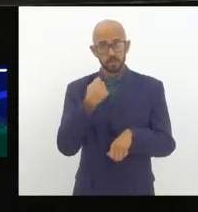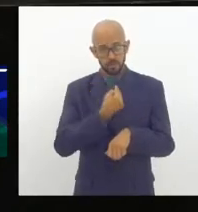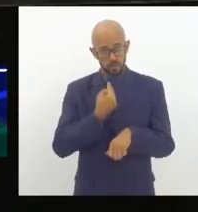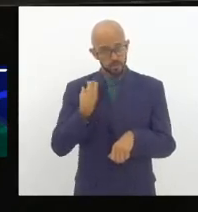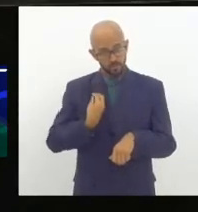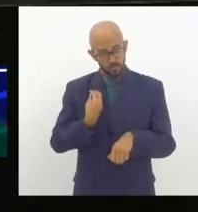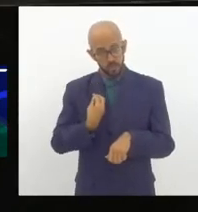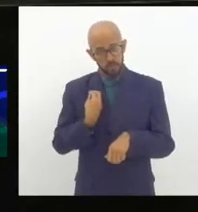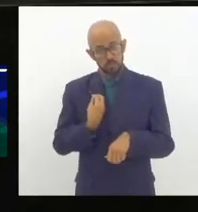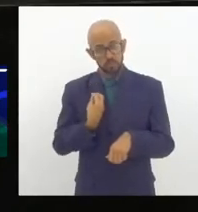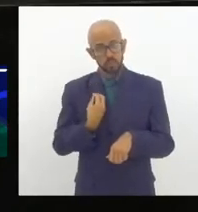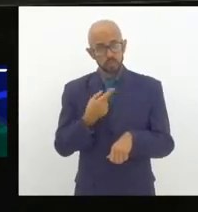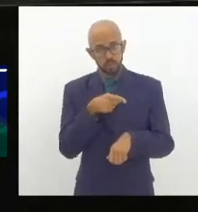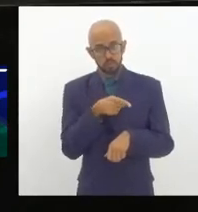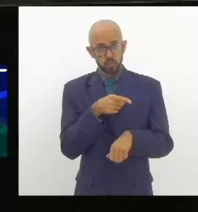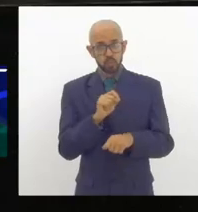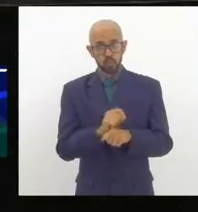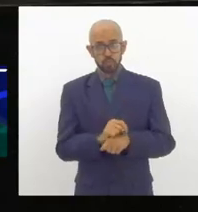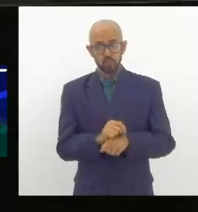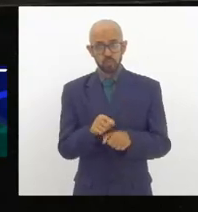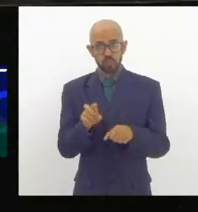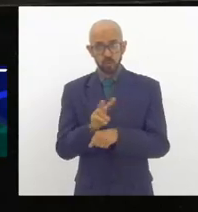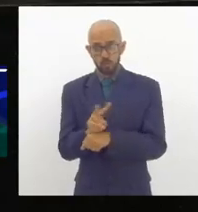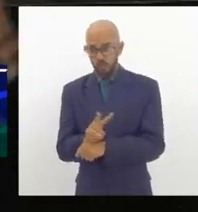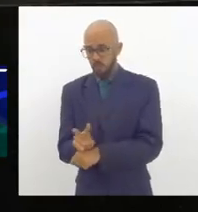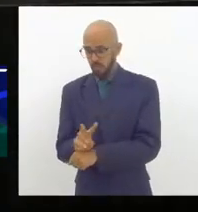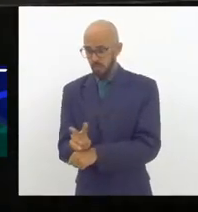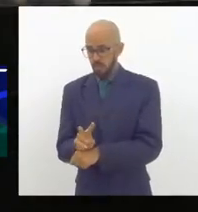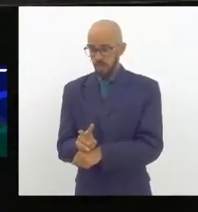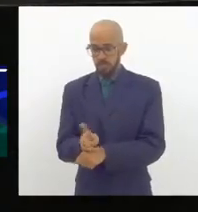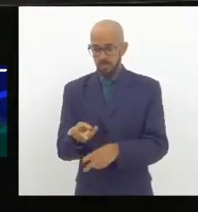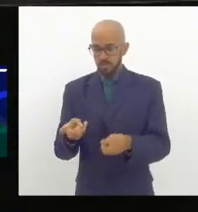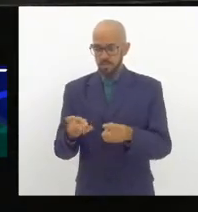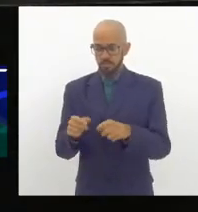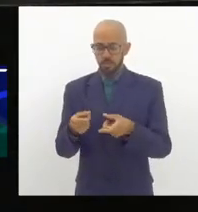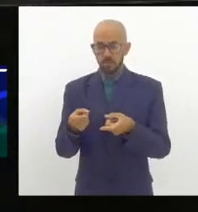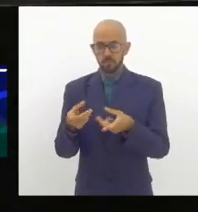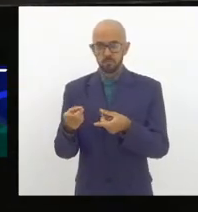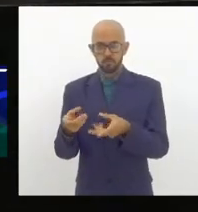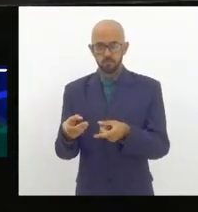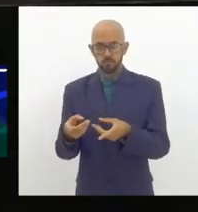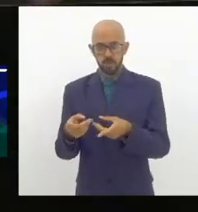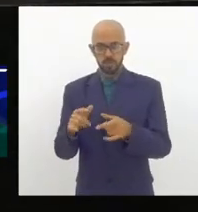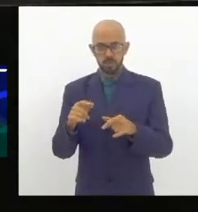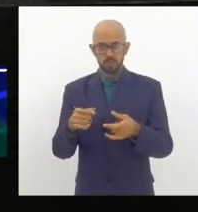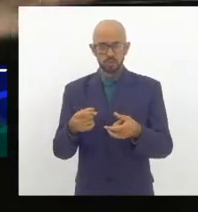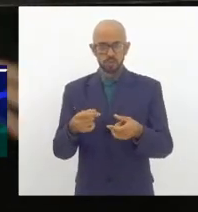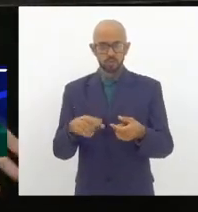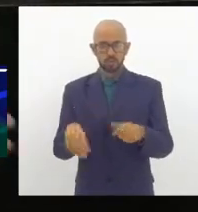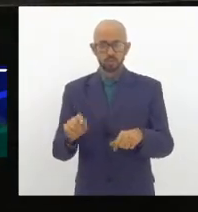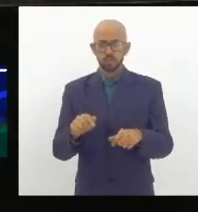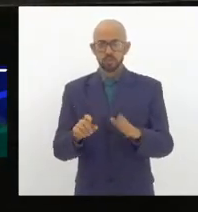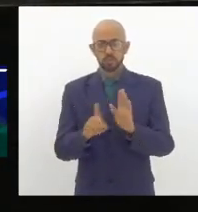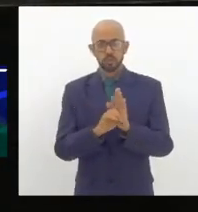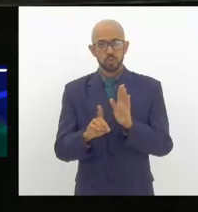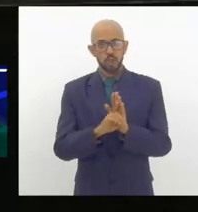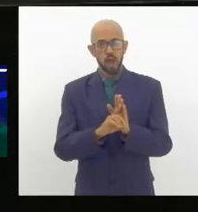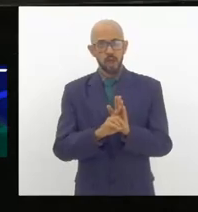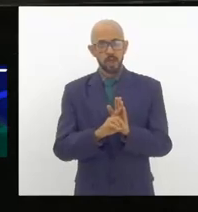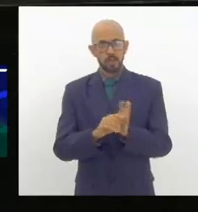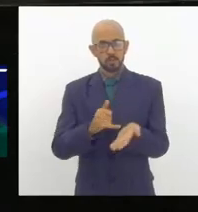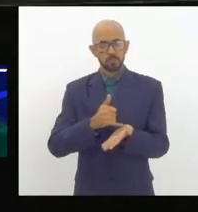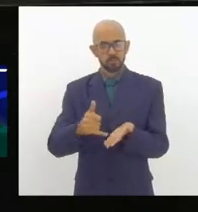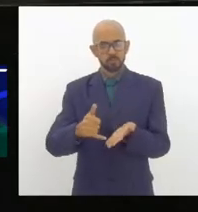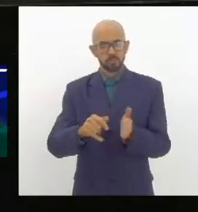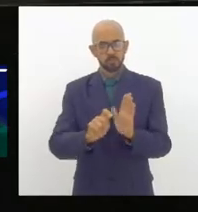realidade fazendo as vistorias vendo aquela banca enorme vendendo maconha cocaína crack a luz